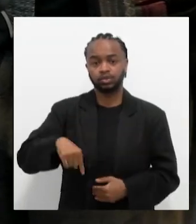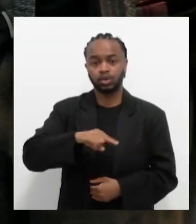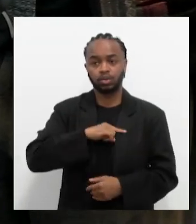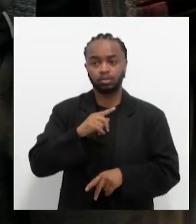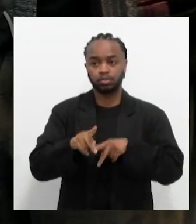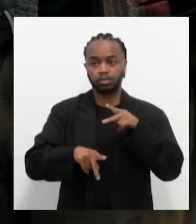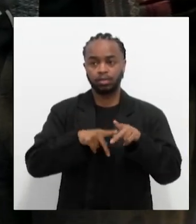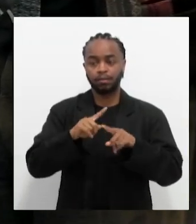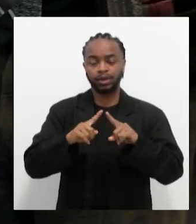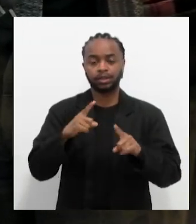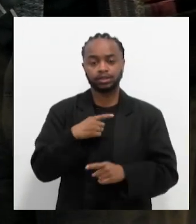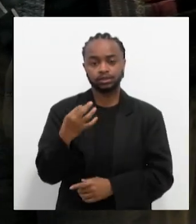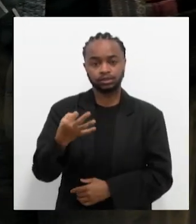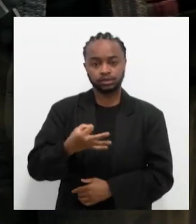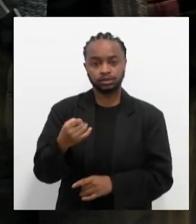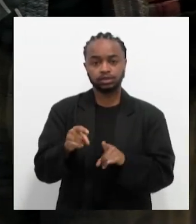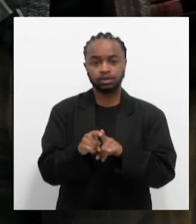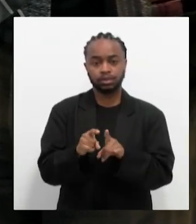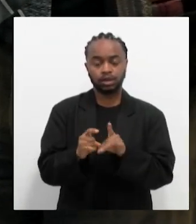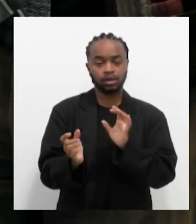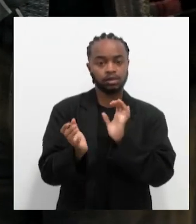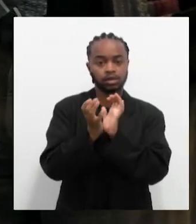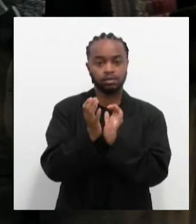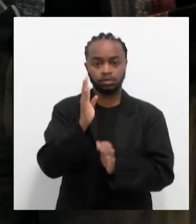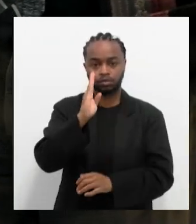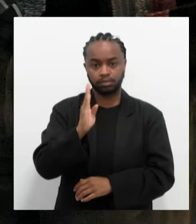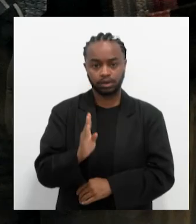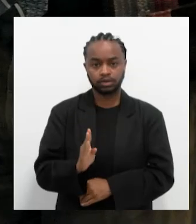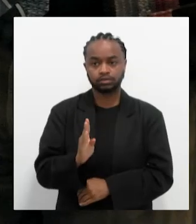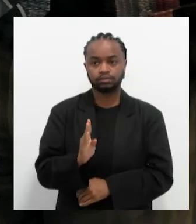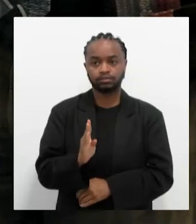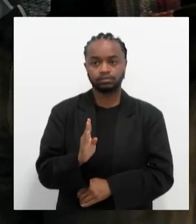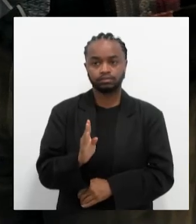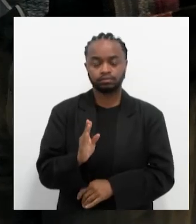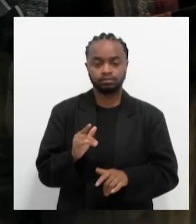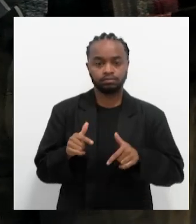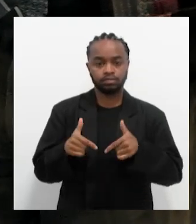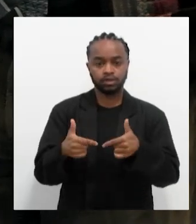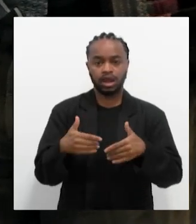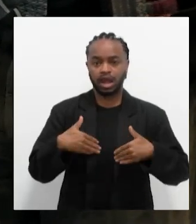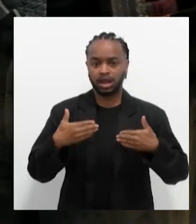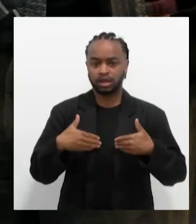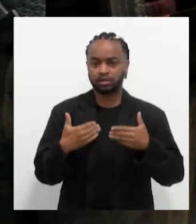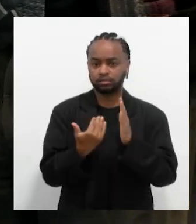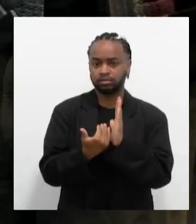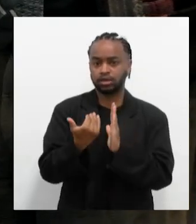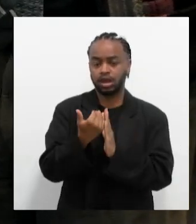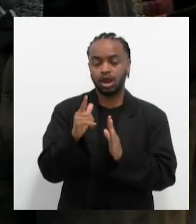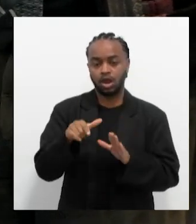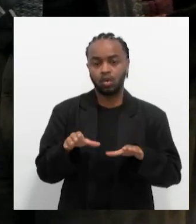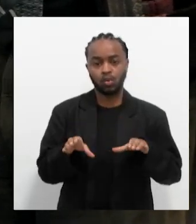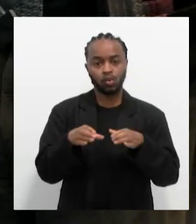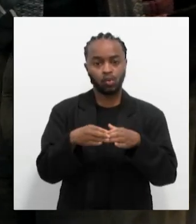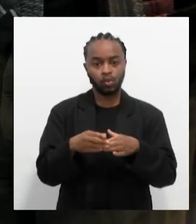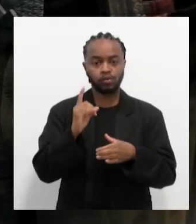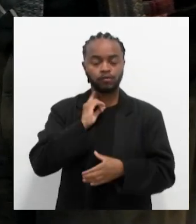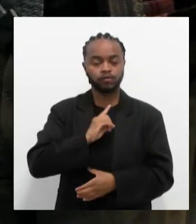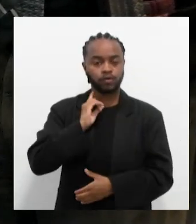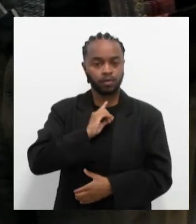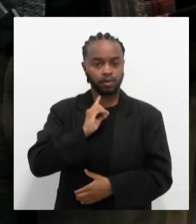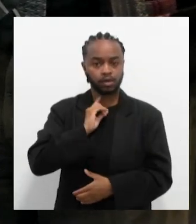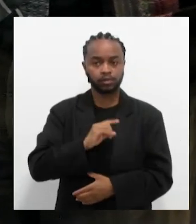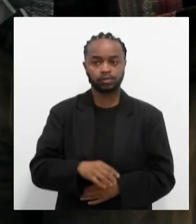Mas, certamente, o time brasileiro que mais faz a alegria do povo é o Clube de Regatas do